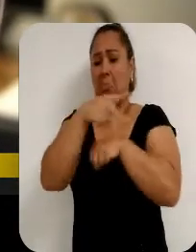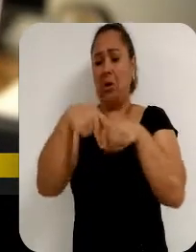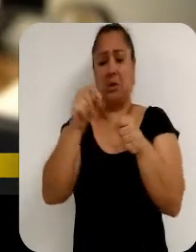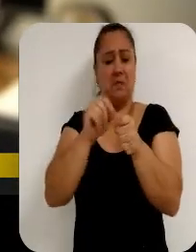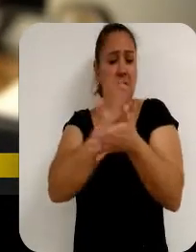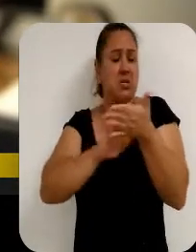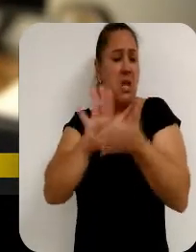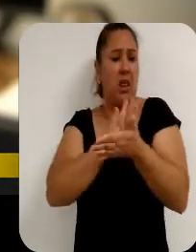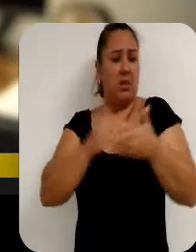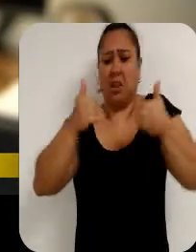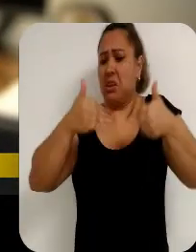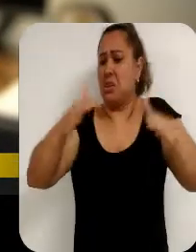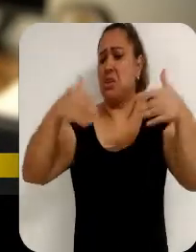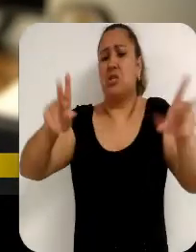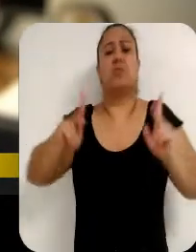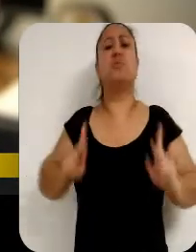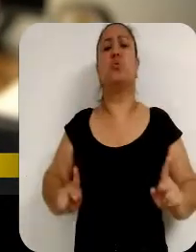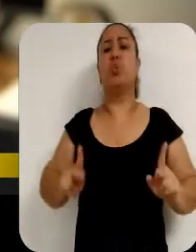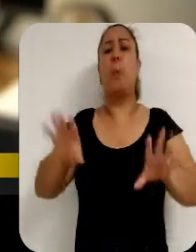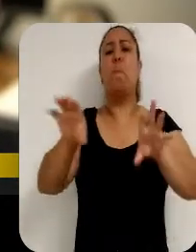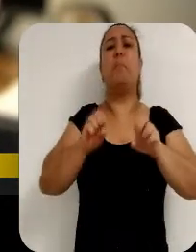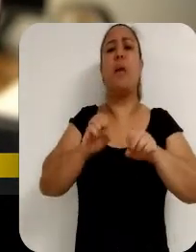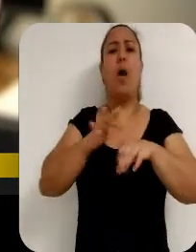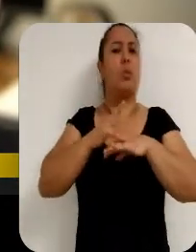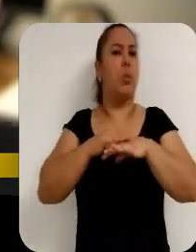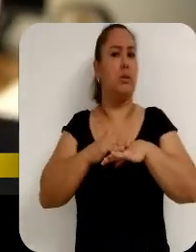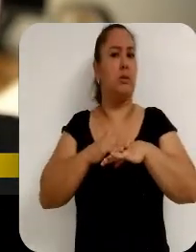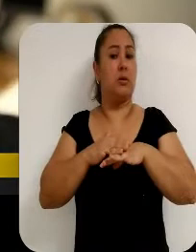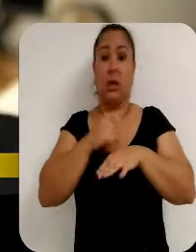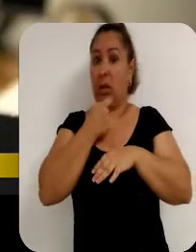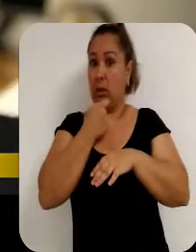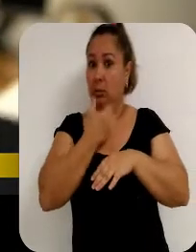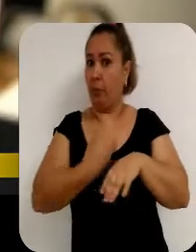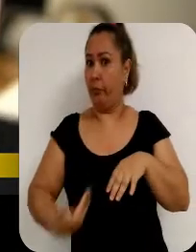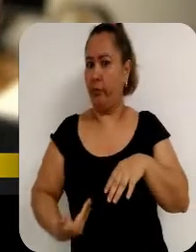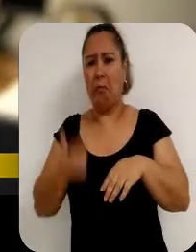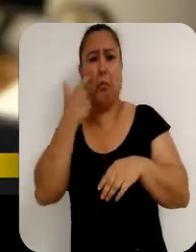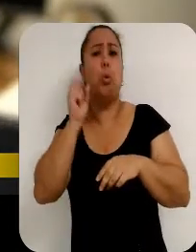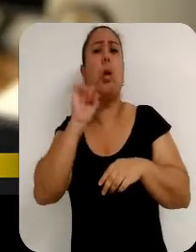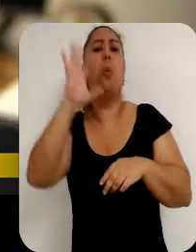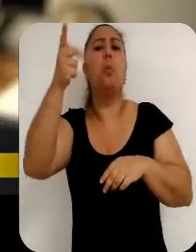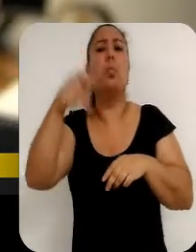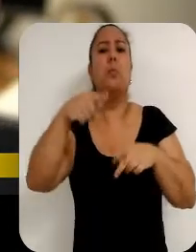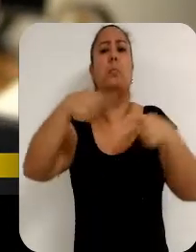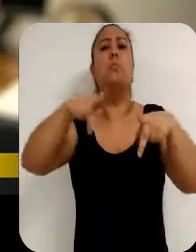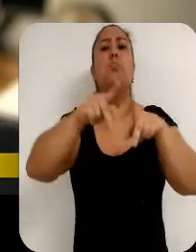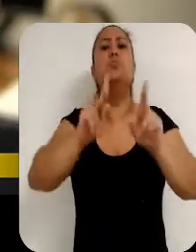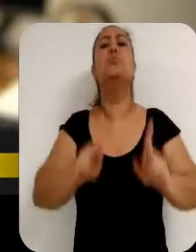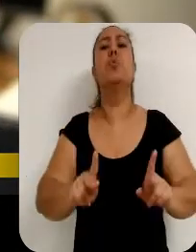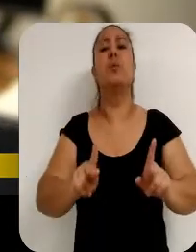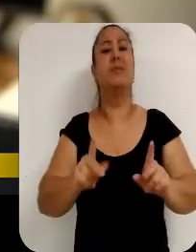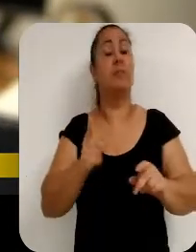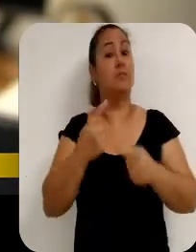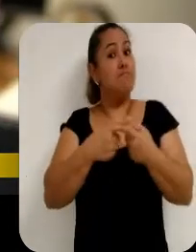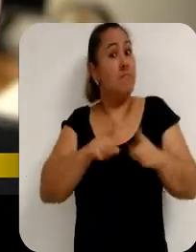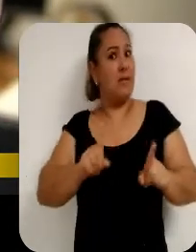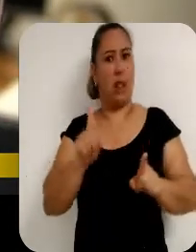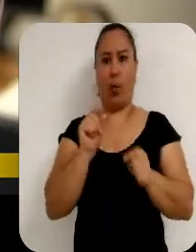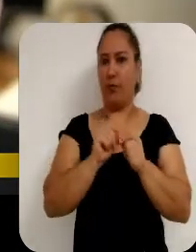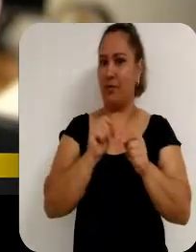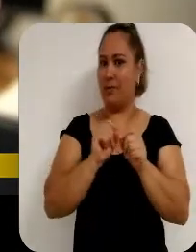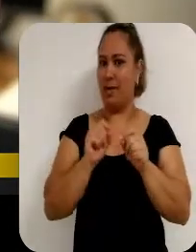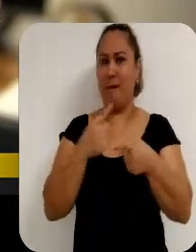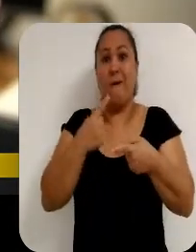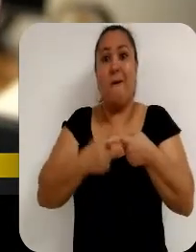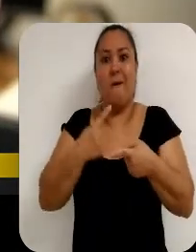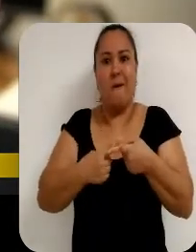acontecer e ver o que aconteceria com a população. Mas eles não fizeram isso do zero. Eles viraram para as pessoas e